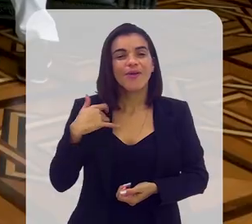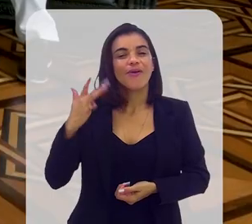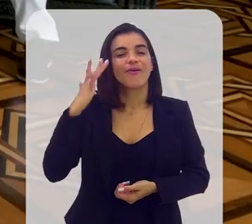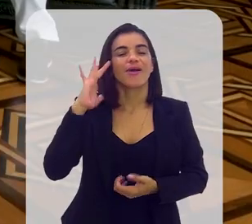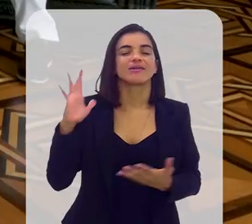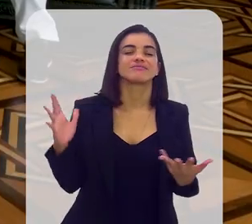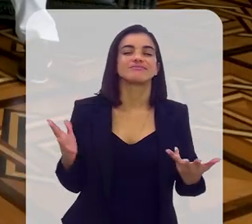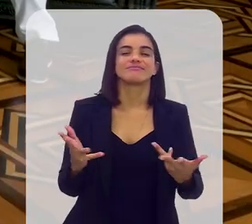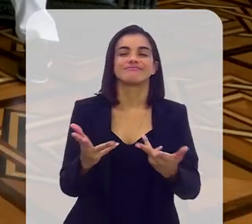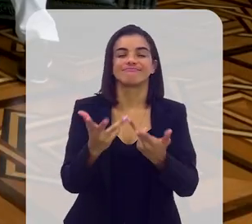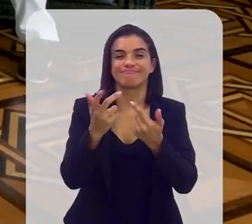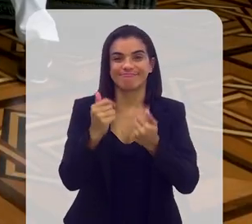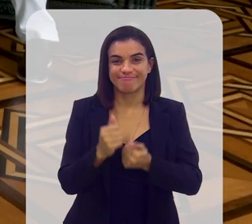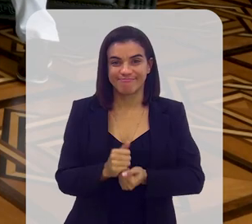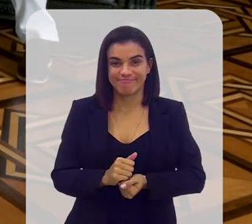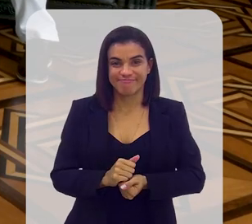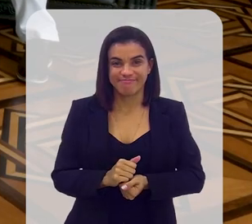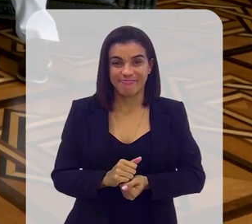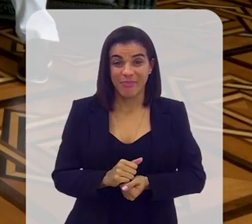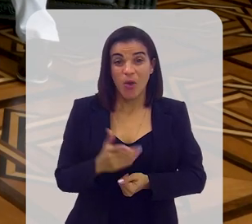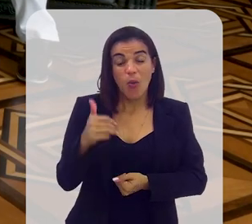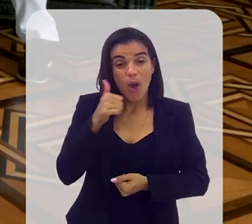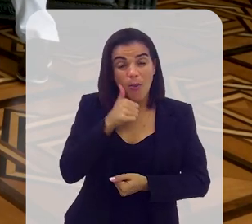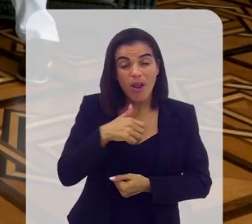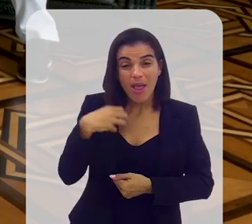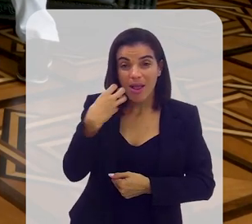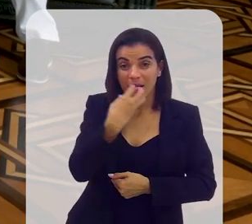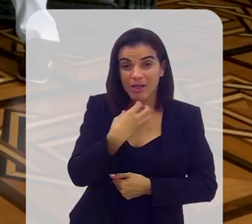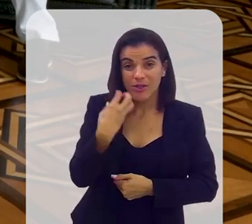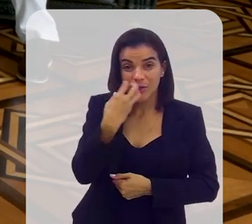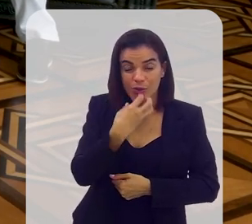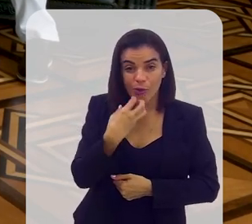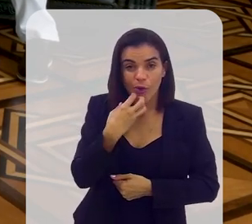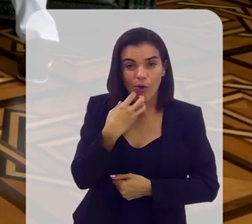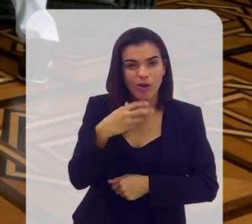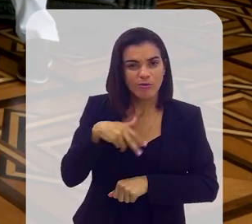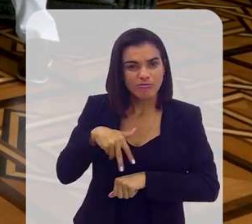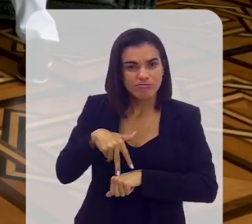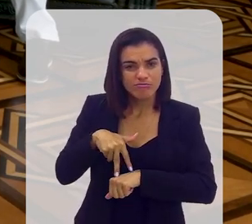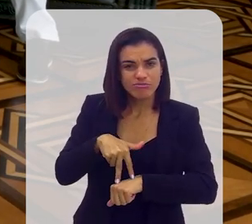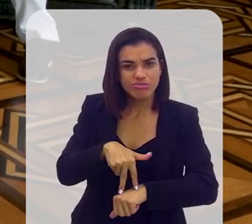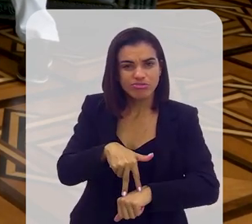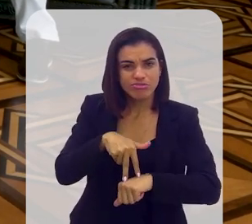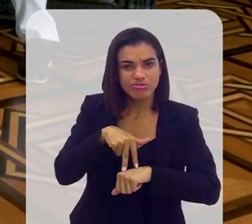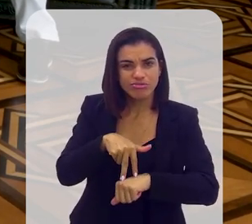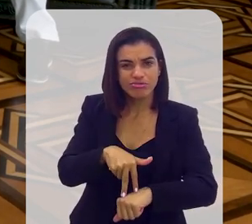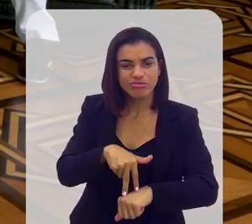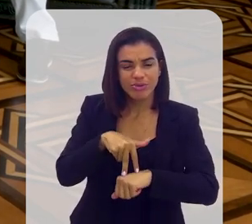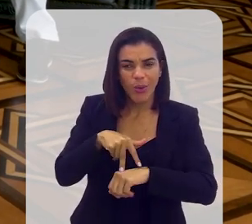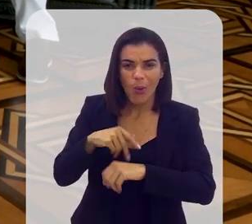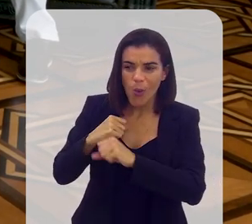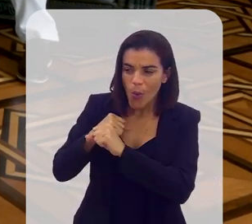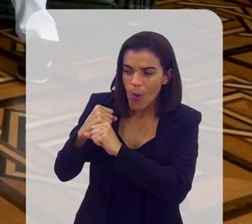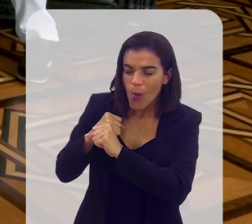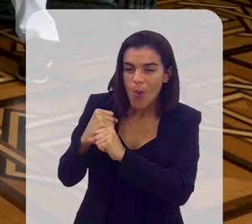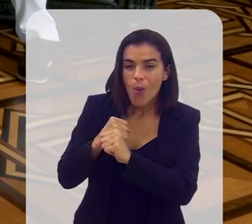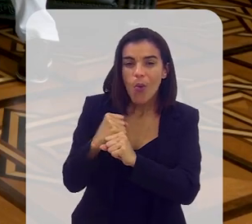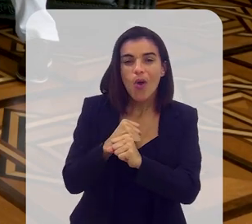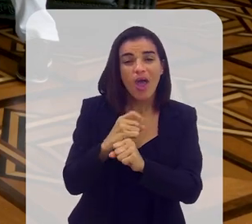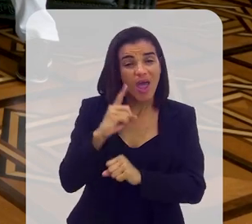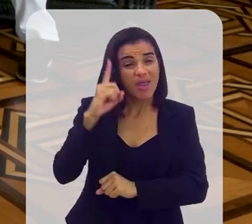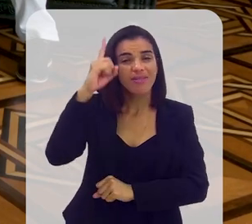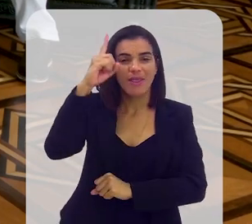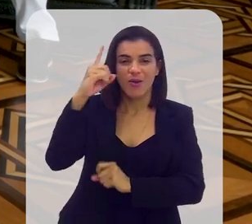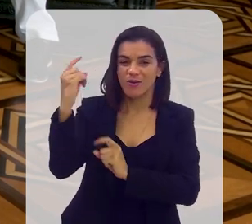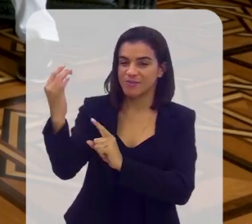acho incrível ver uma singer, uma cantora, prevalecer esse tempo todo. É a Parabéns.